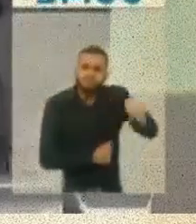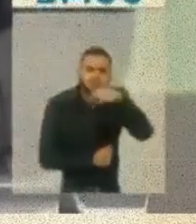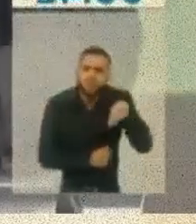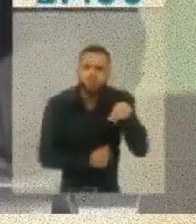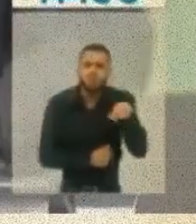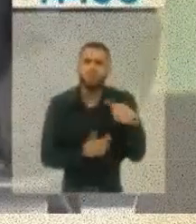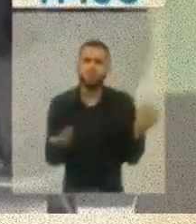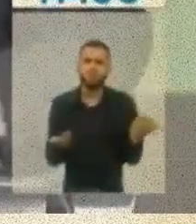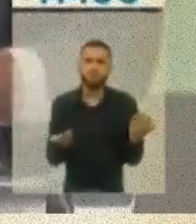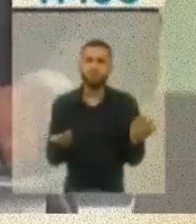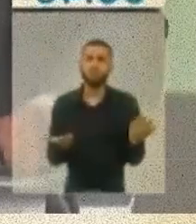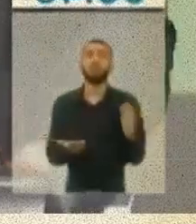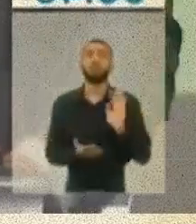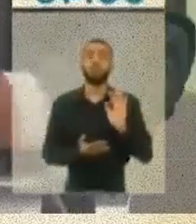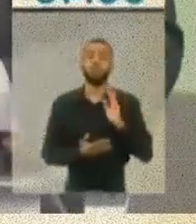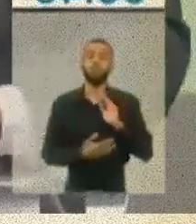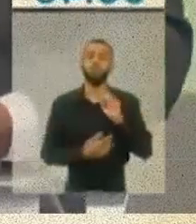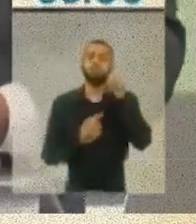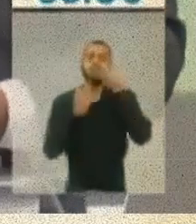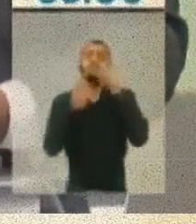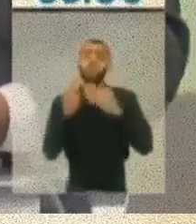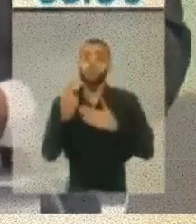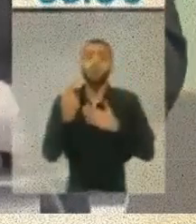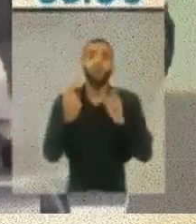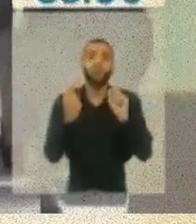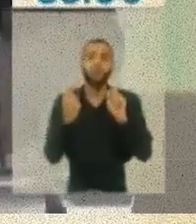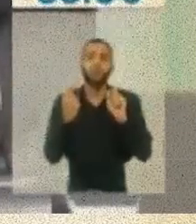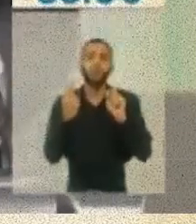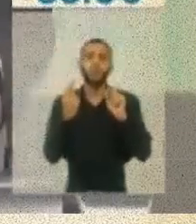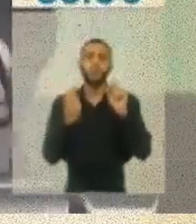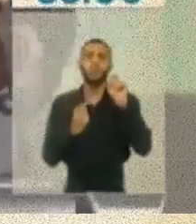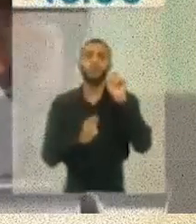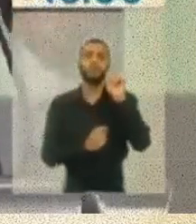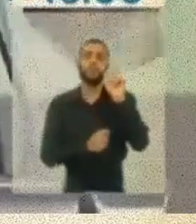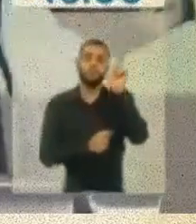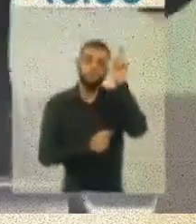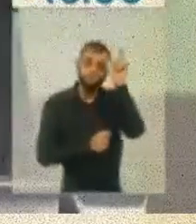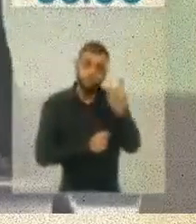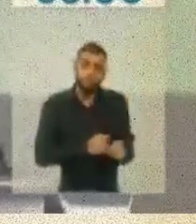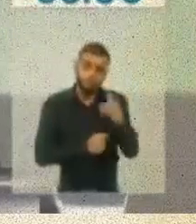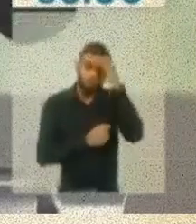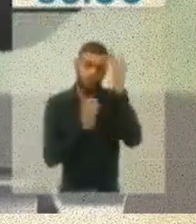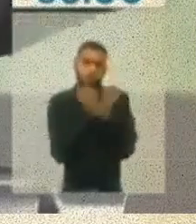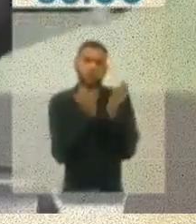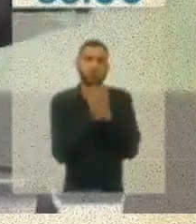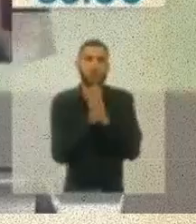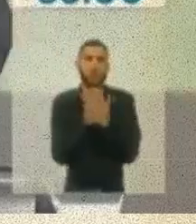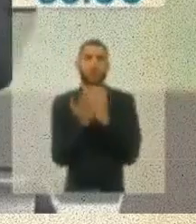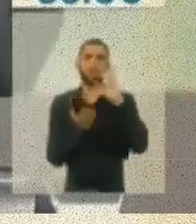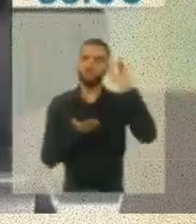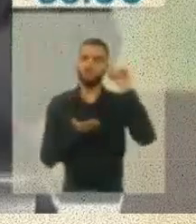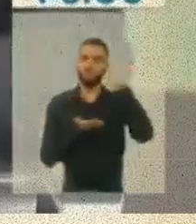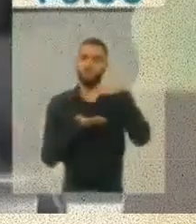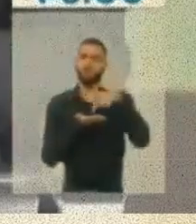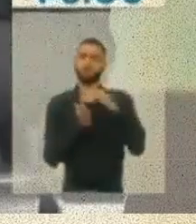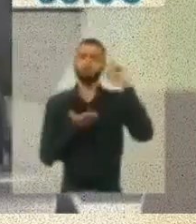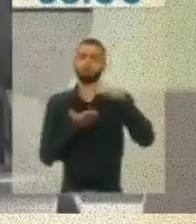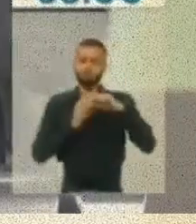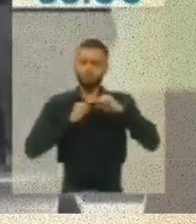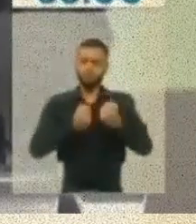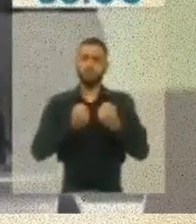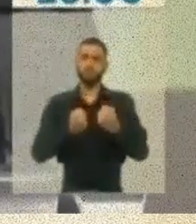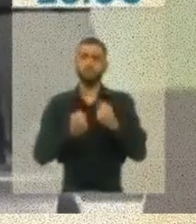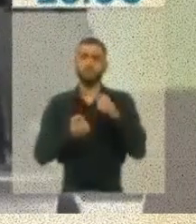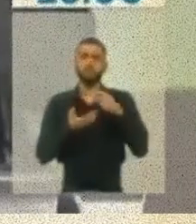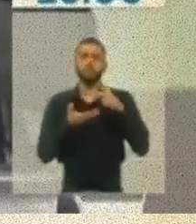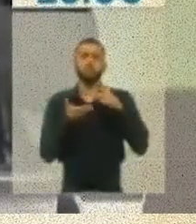básico sabe onde eu quero chegar eu quero chegar que a arma do Cristão é a palavra de Deus já tá aqui a Bíblia e Brava